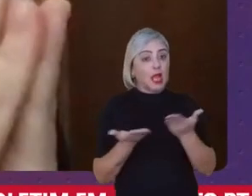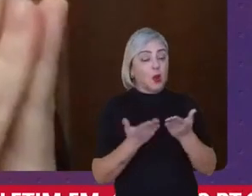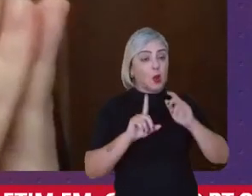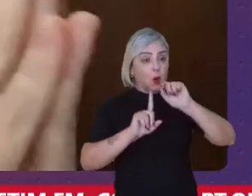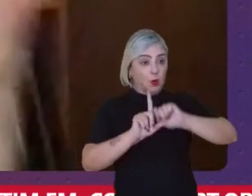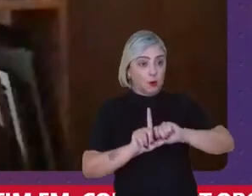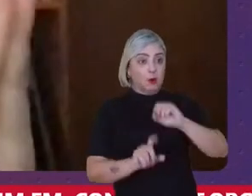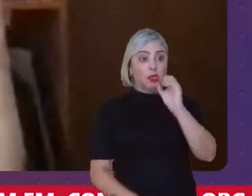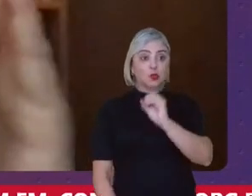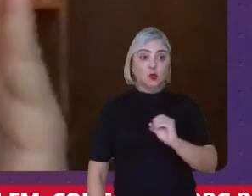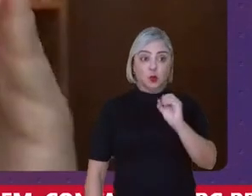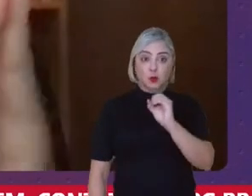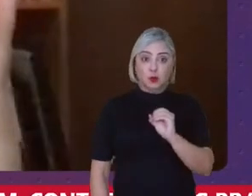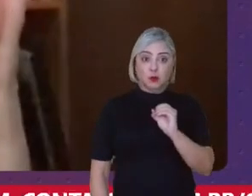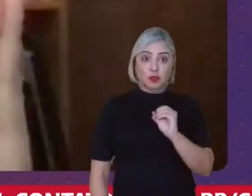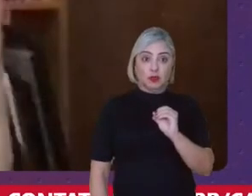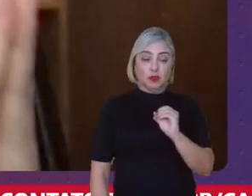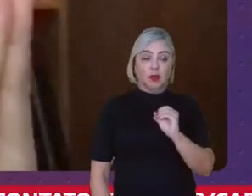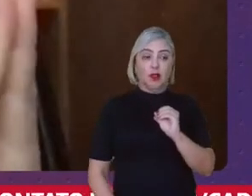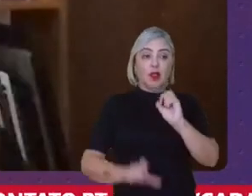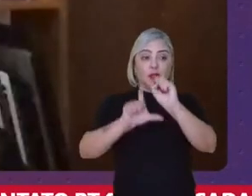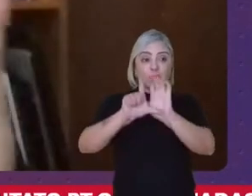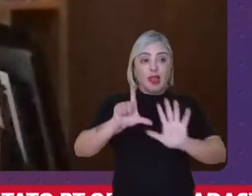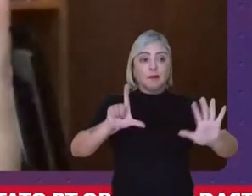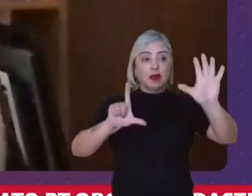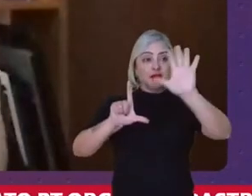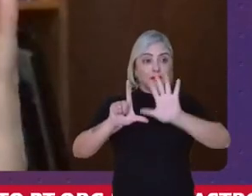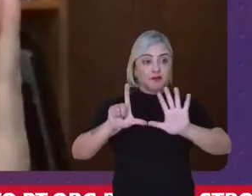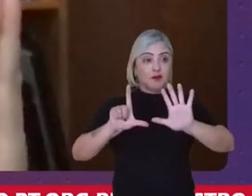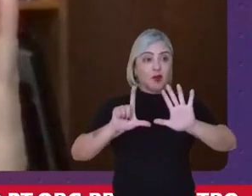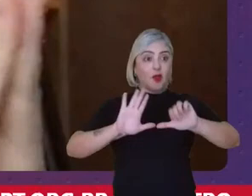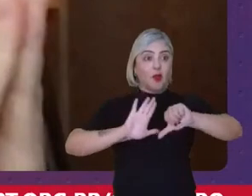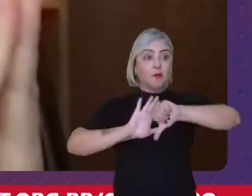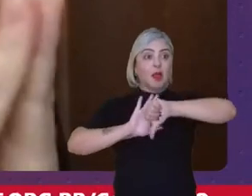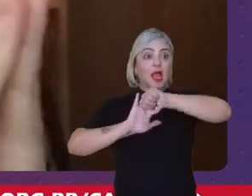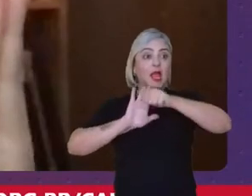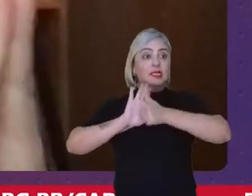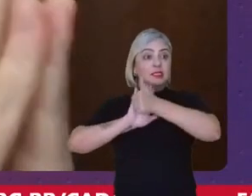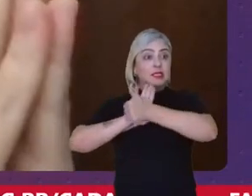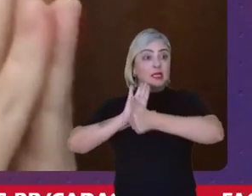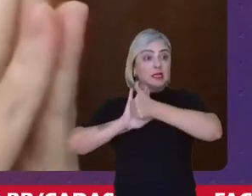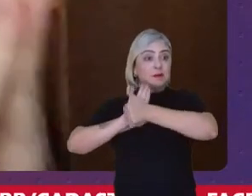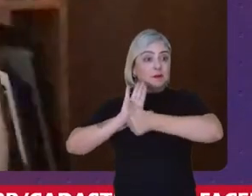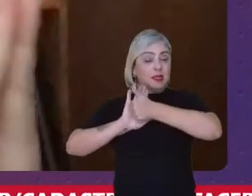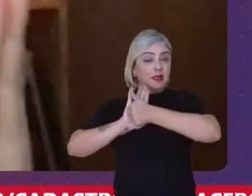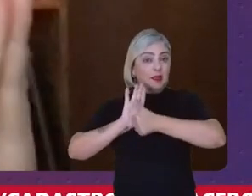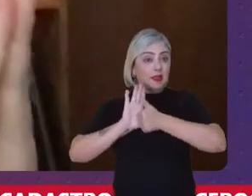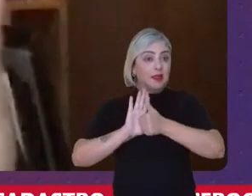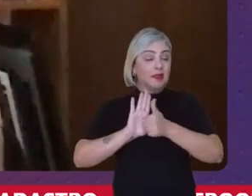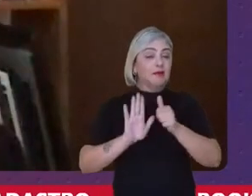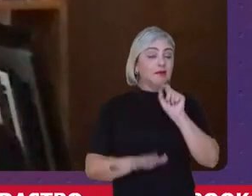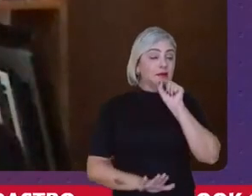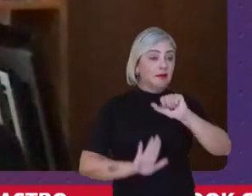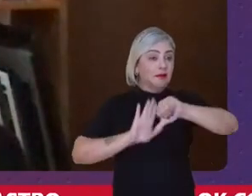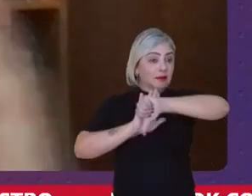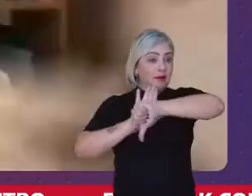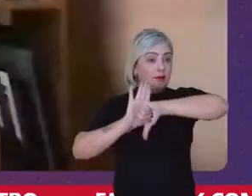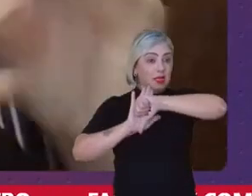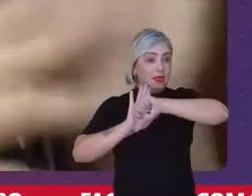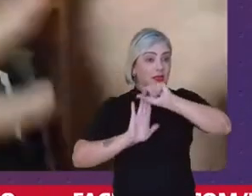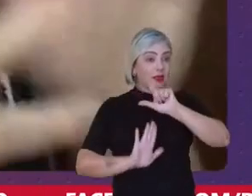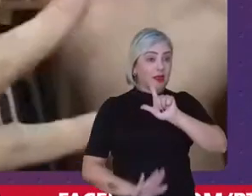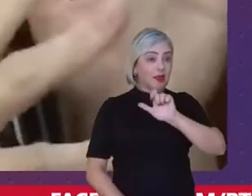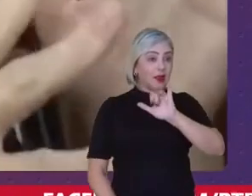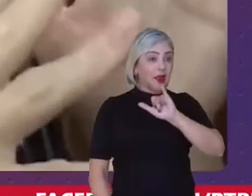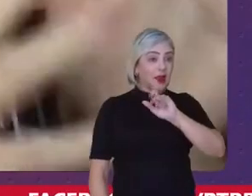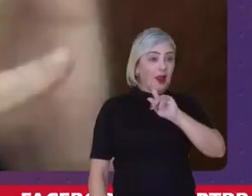mês de outubro, na plataforma Lattes, que é uma plataforma de pesquisadores científica, né, não